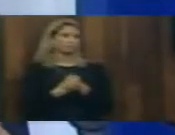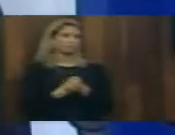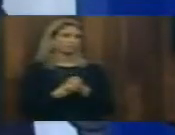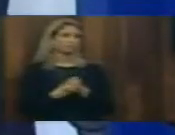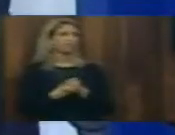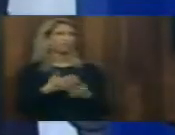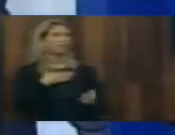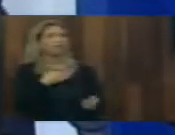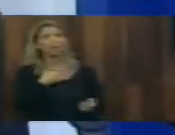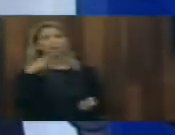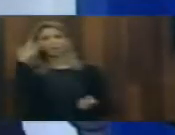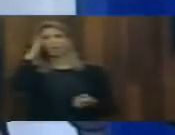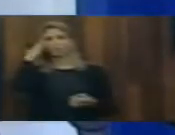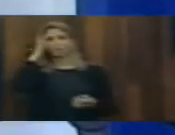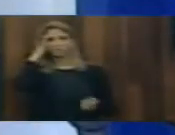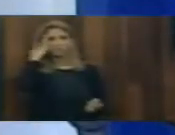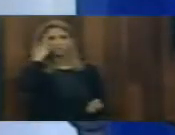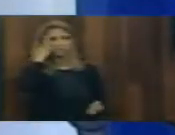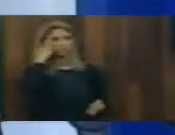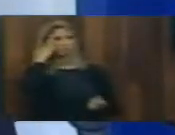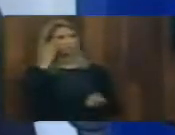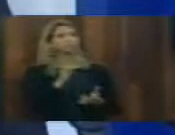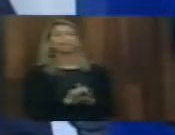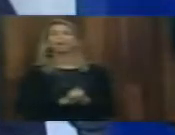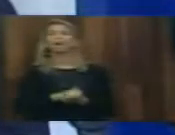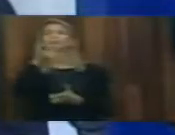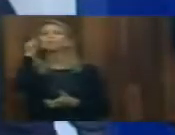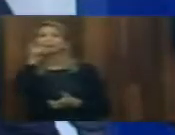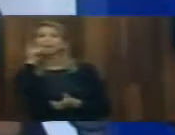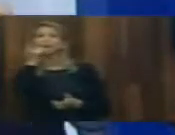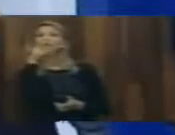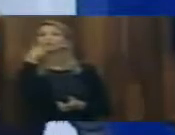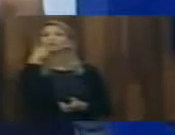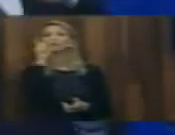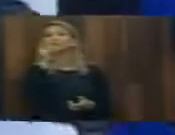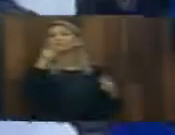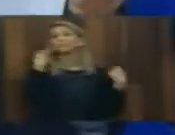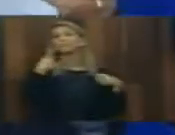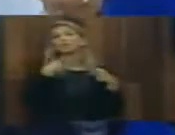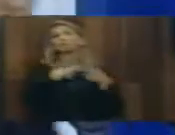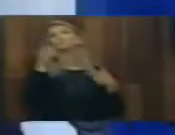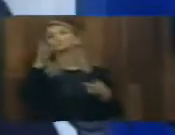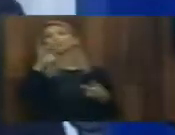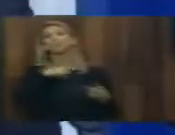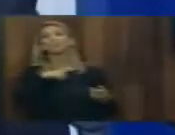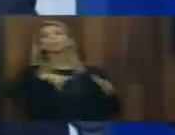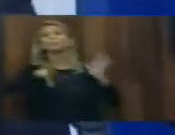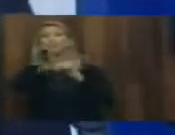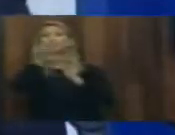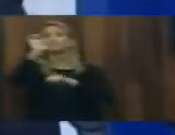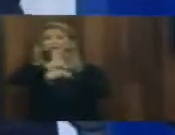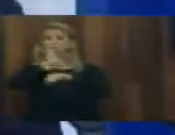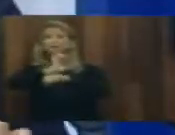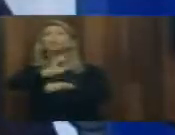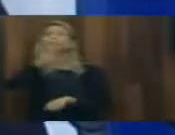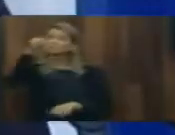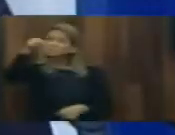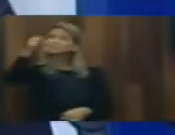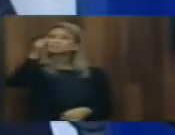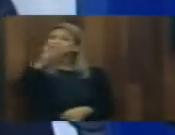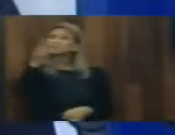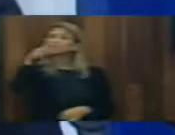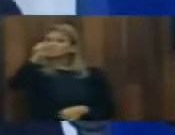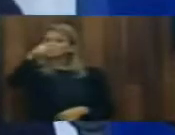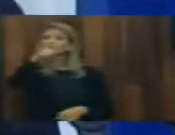eu entendi que no discurso ela falou que não precisava porque nós temos uma lei estadual, de fato. E